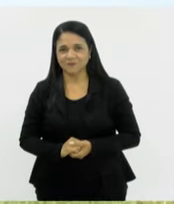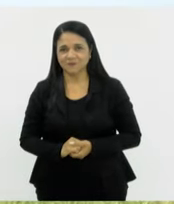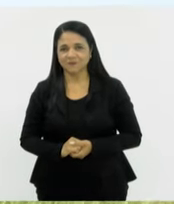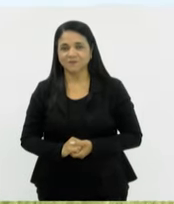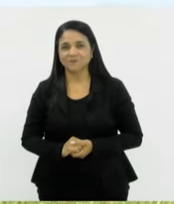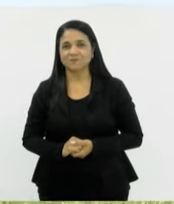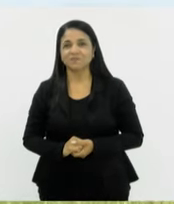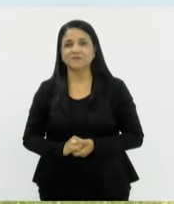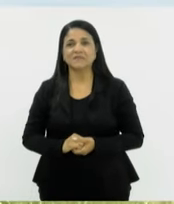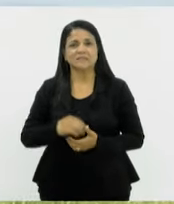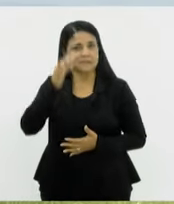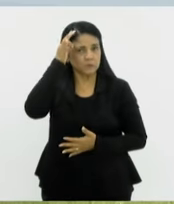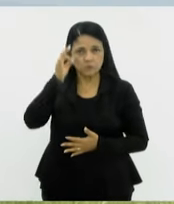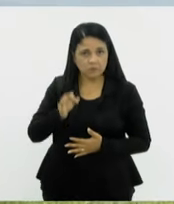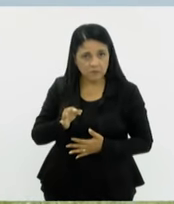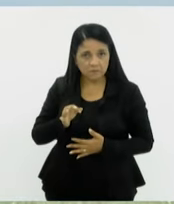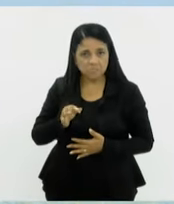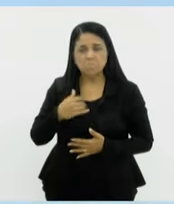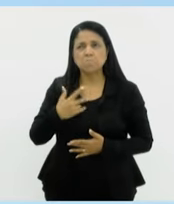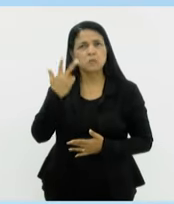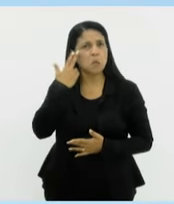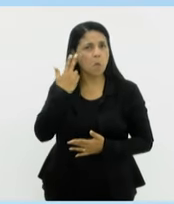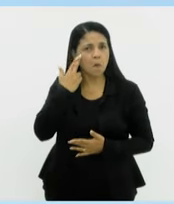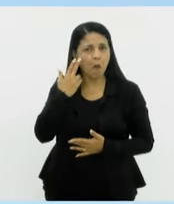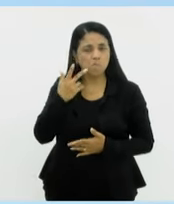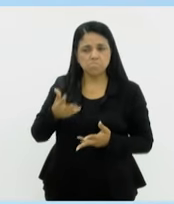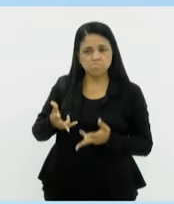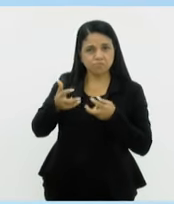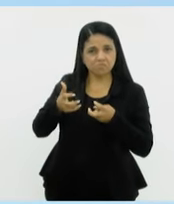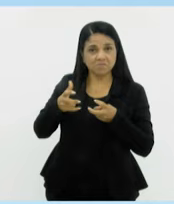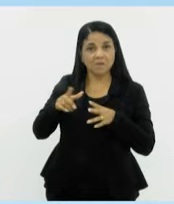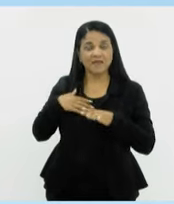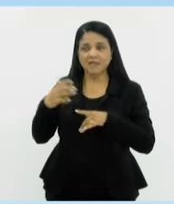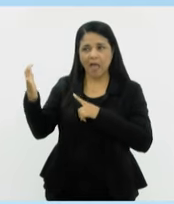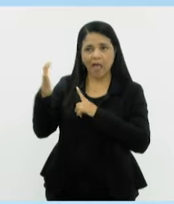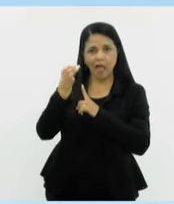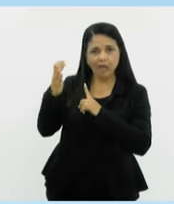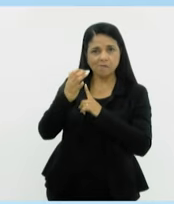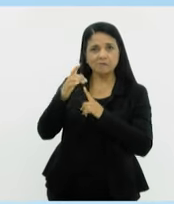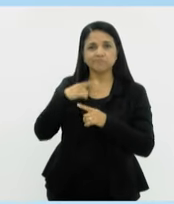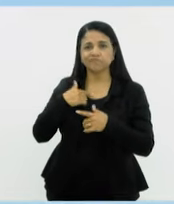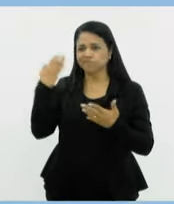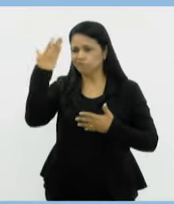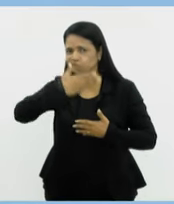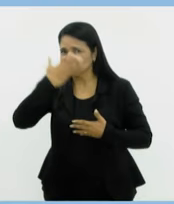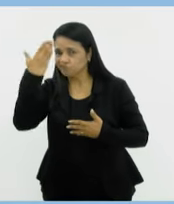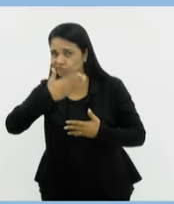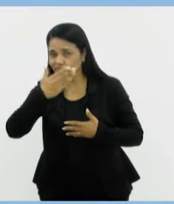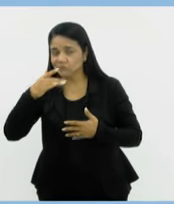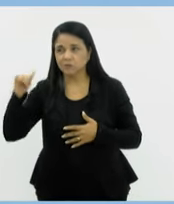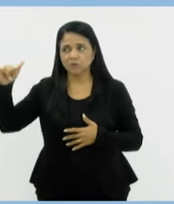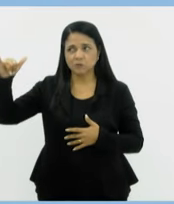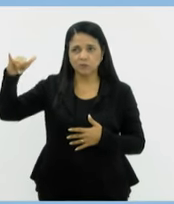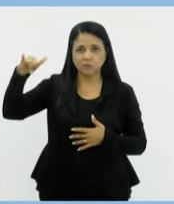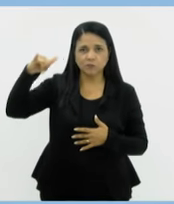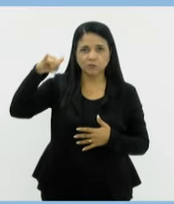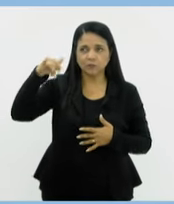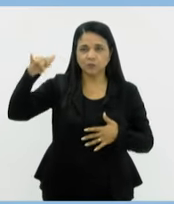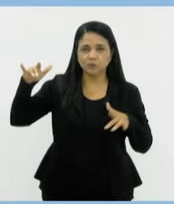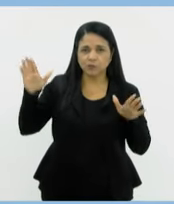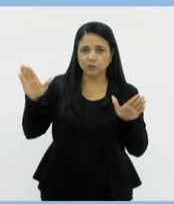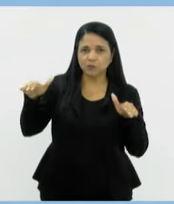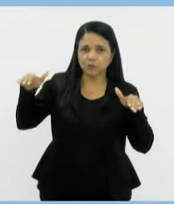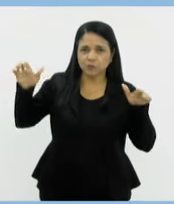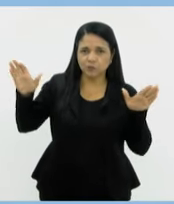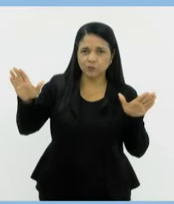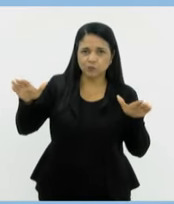Para quem é leigo, parece tudo normal. Mas muitas vezes as ameaças são quase invisíveis. Os pássaros que sobrevoam o